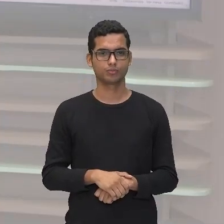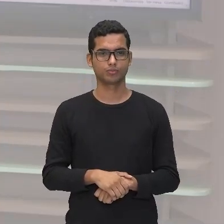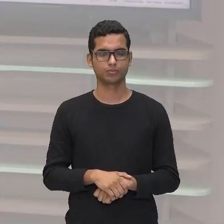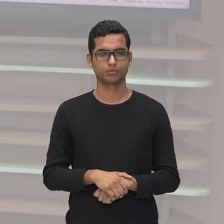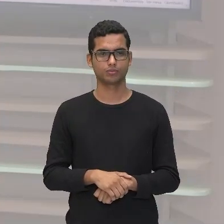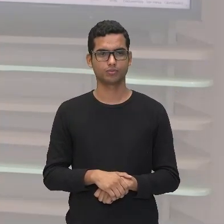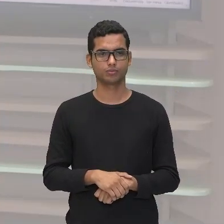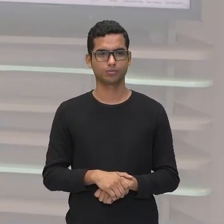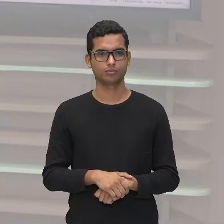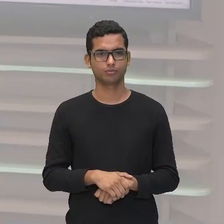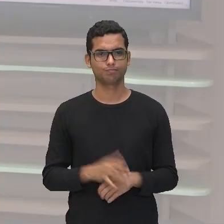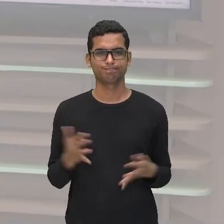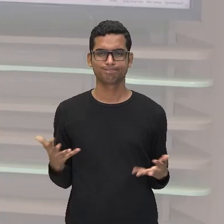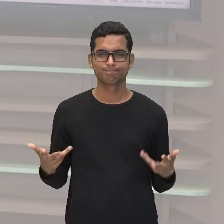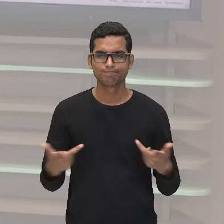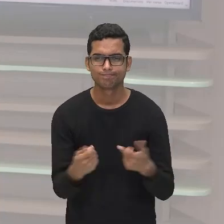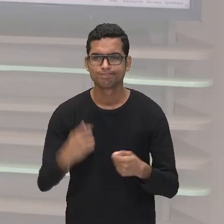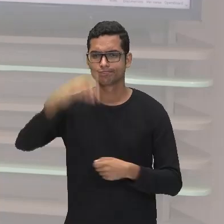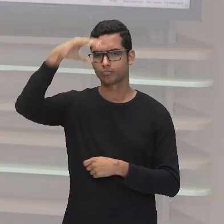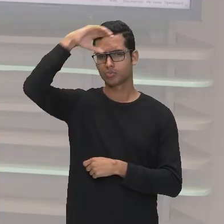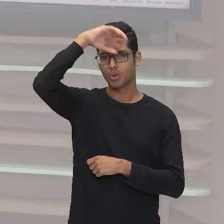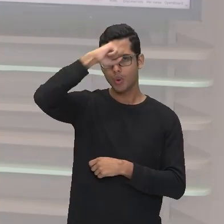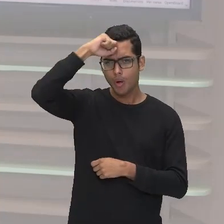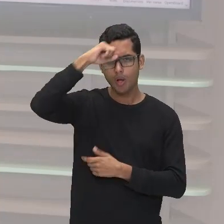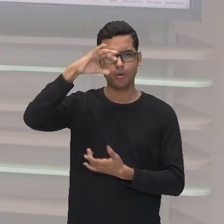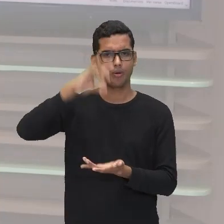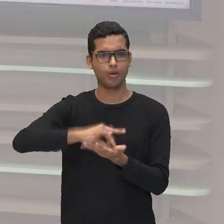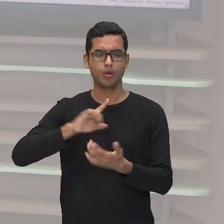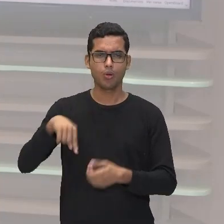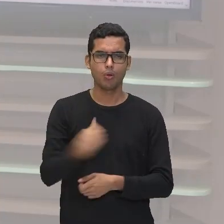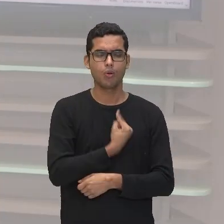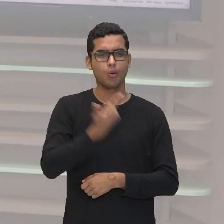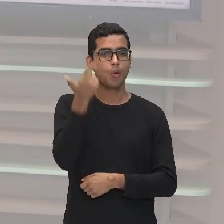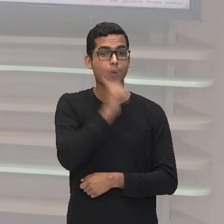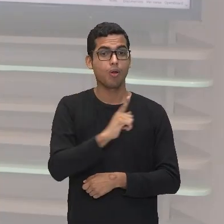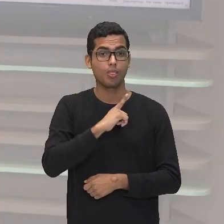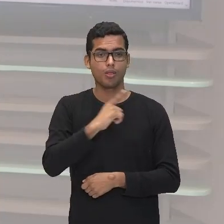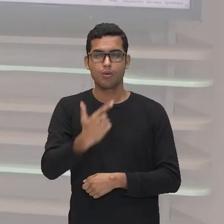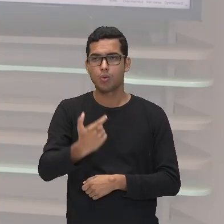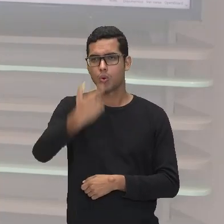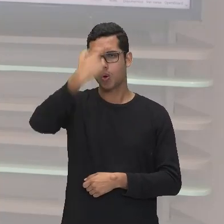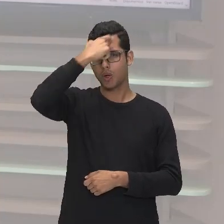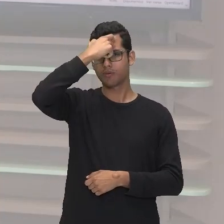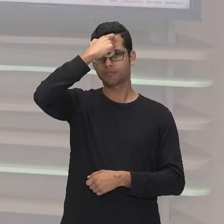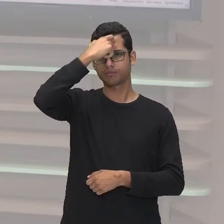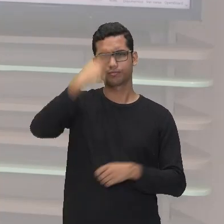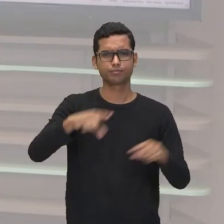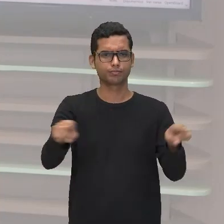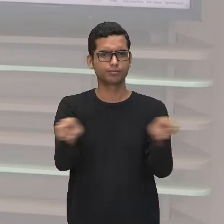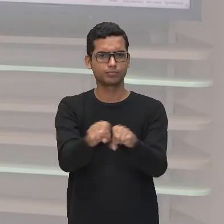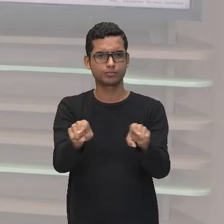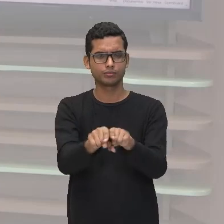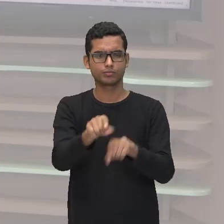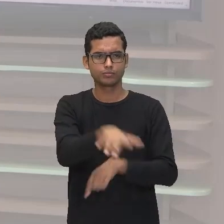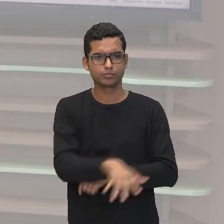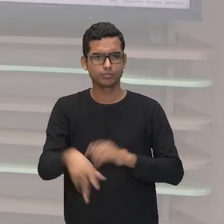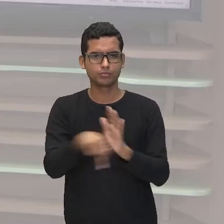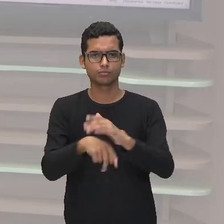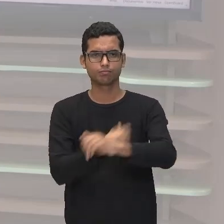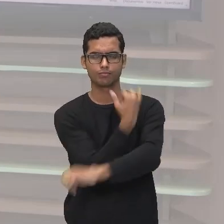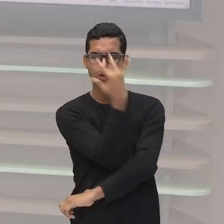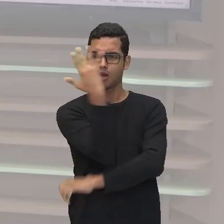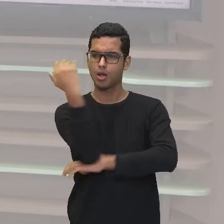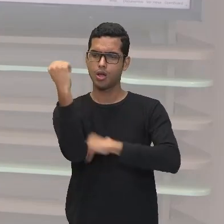essa valiosa lição, que é nós nos conscientizarmos da preservação do meio ambiente.